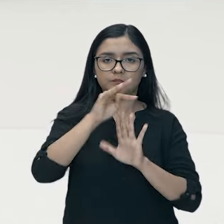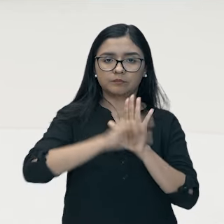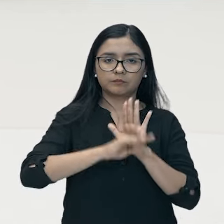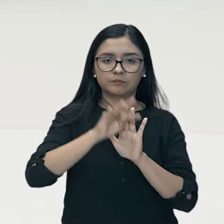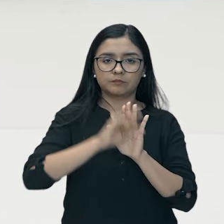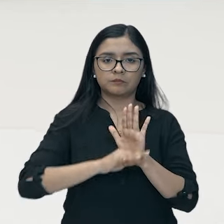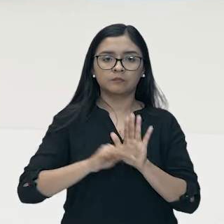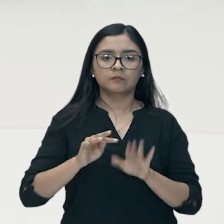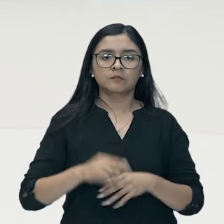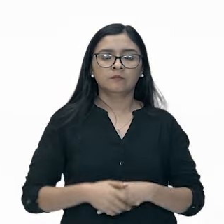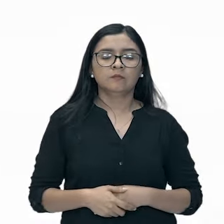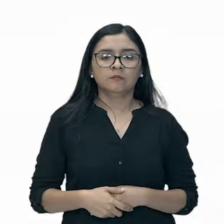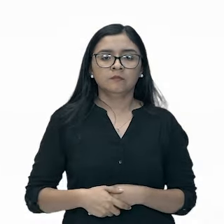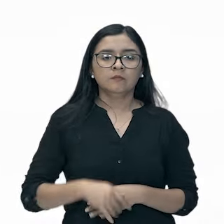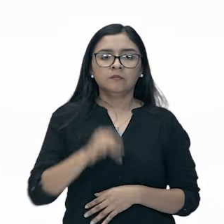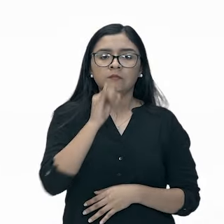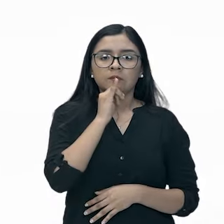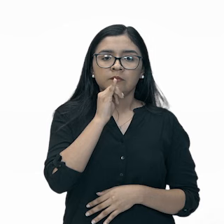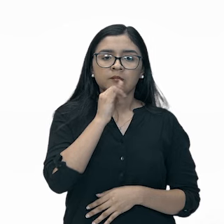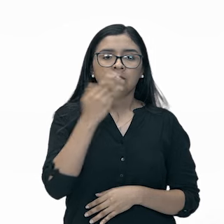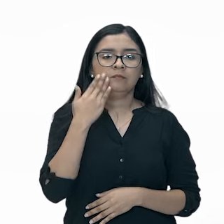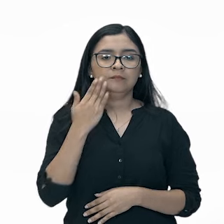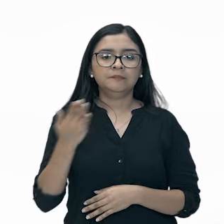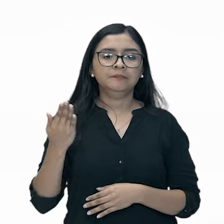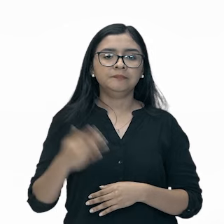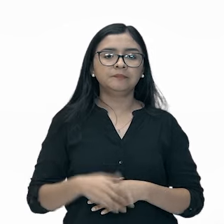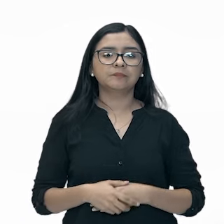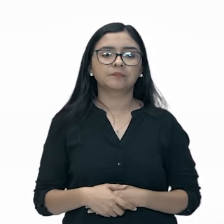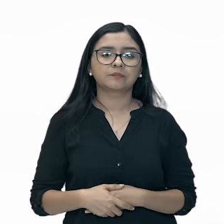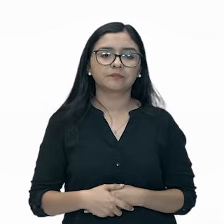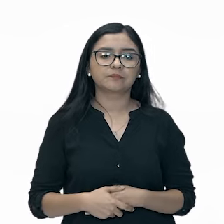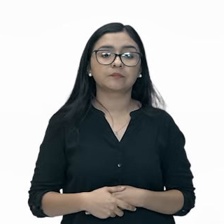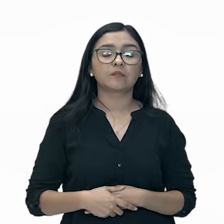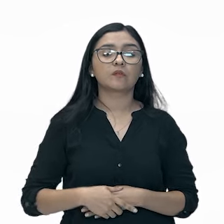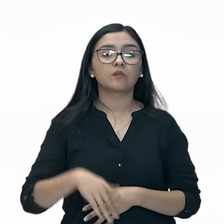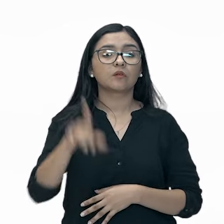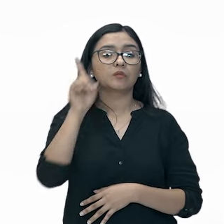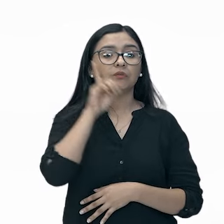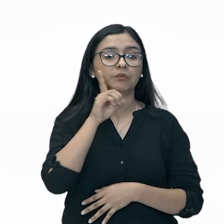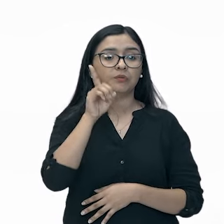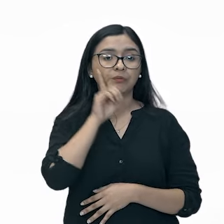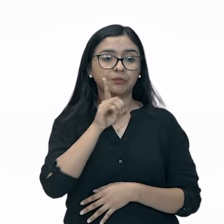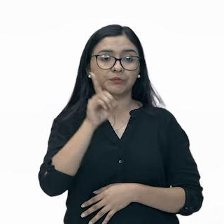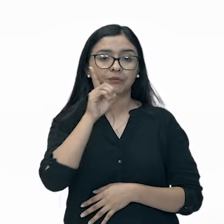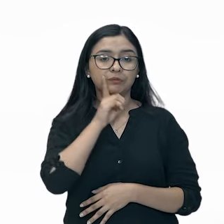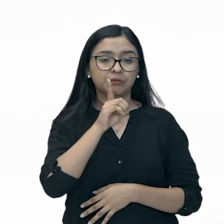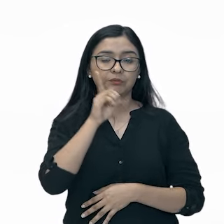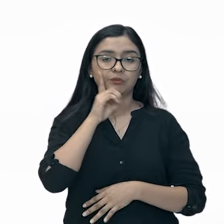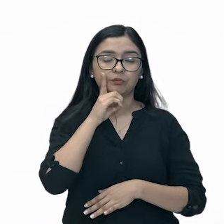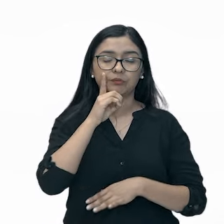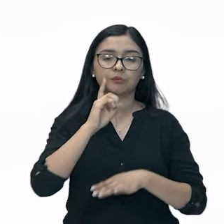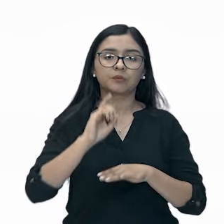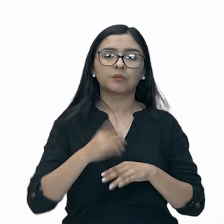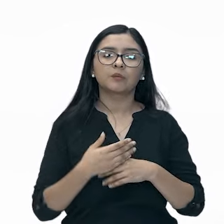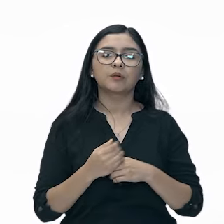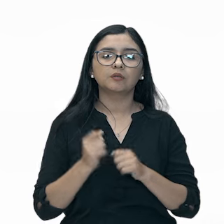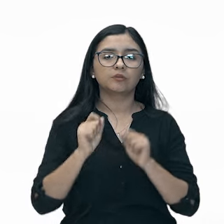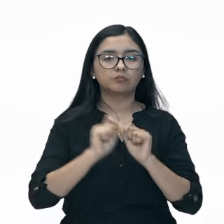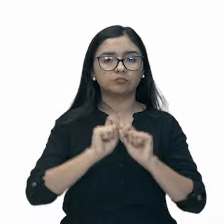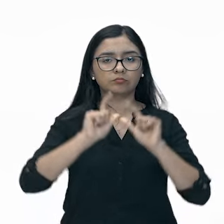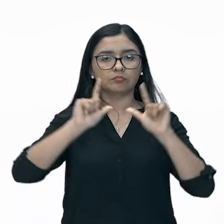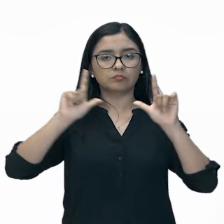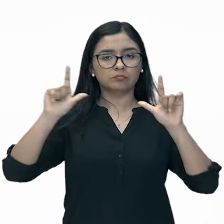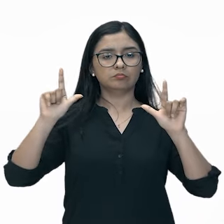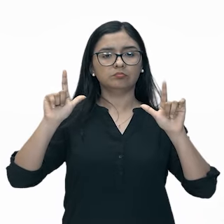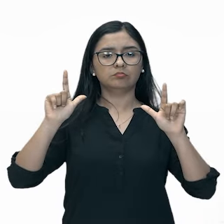vejamos o nosso exemplo olha o que o nosso exemplo diz todos os dias quando acordo